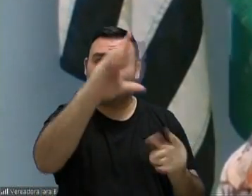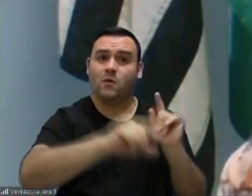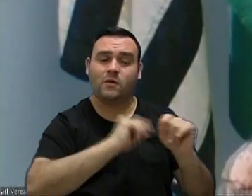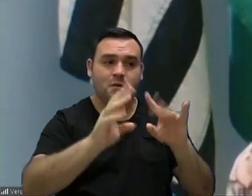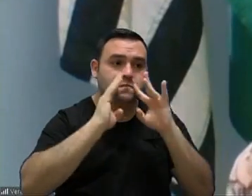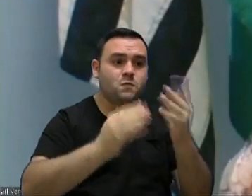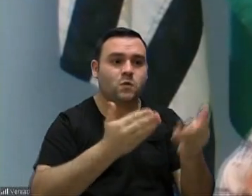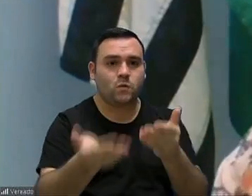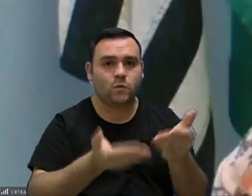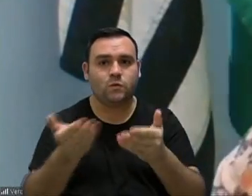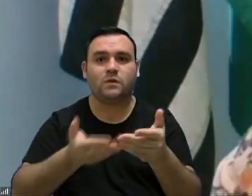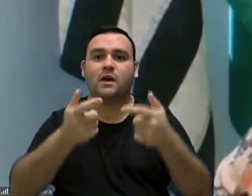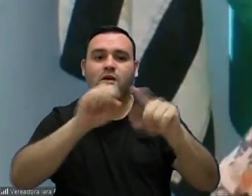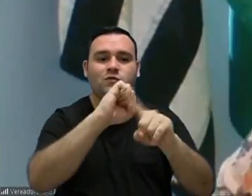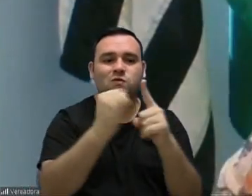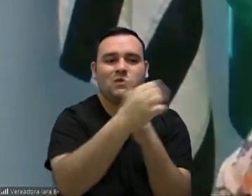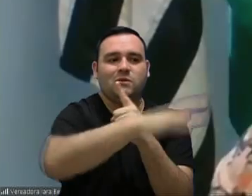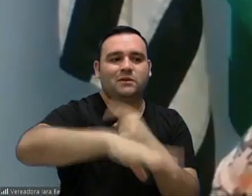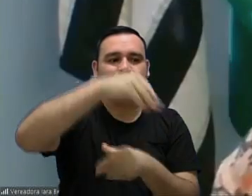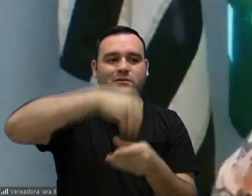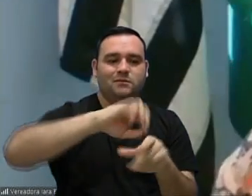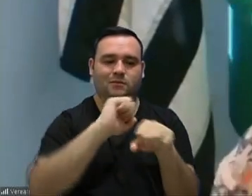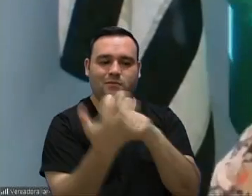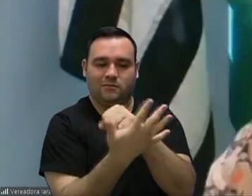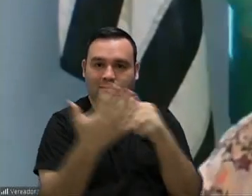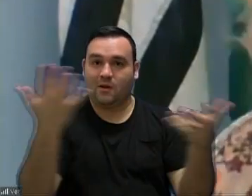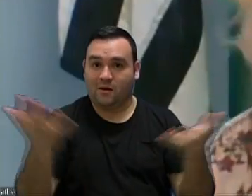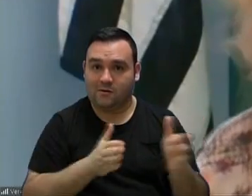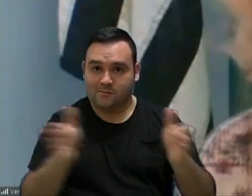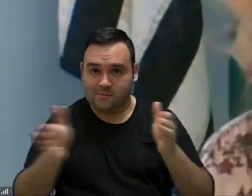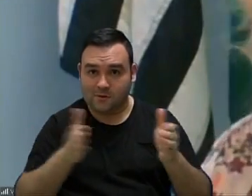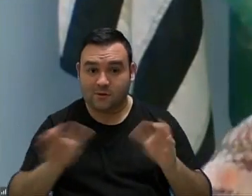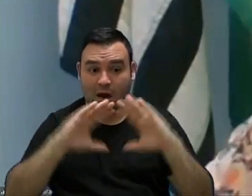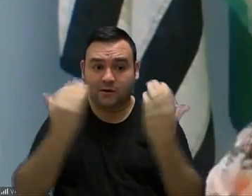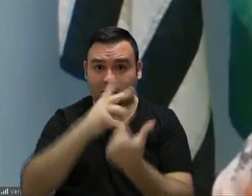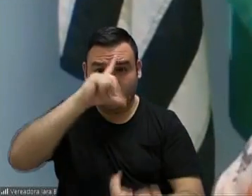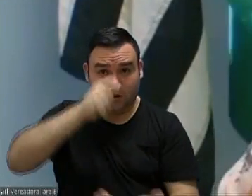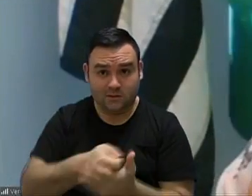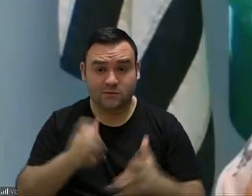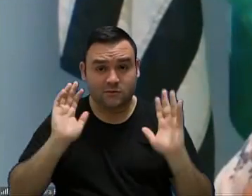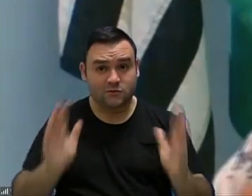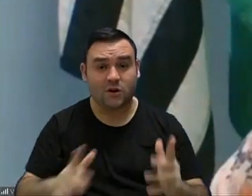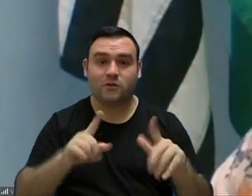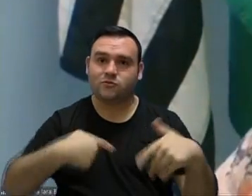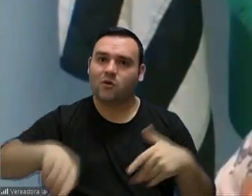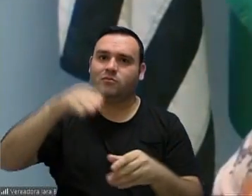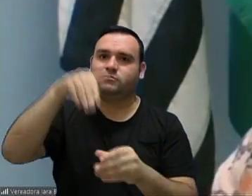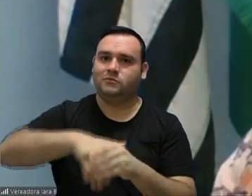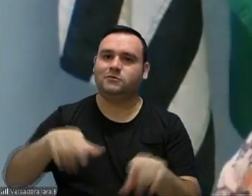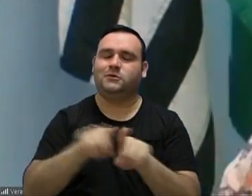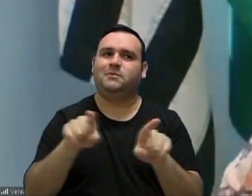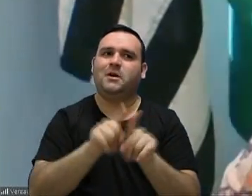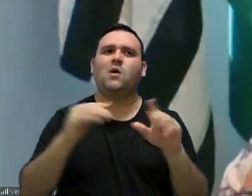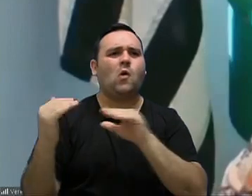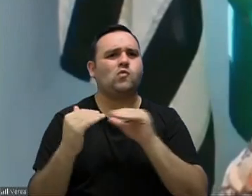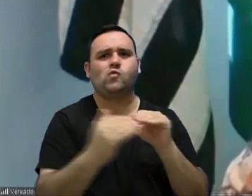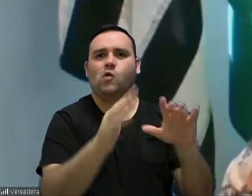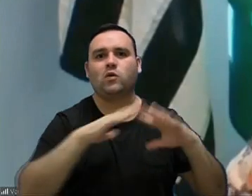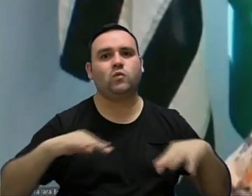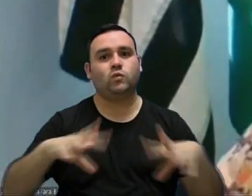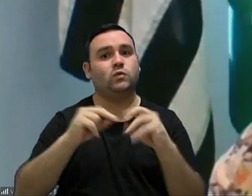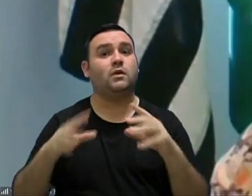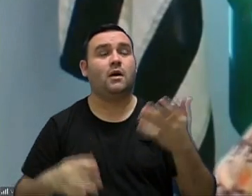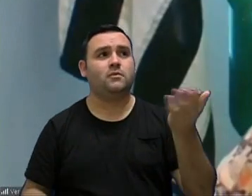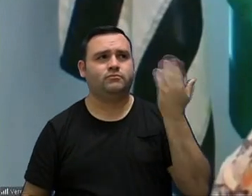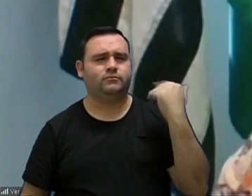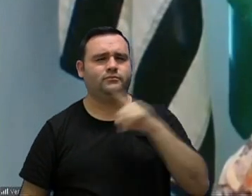para o atendimento das demandas sociais no tempo da pandemia. A Câmara determinou isso. Nós votamos, todos concordamos.